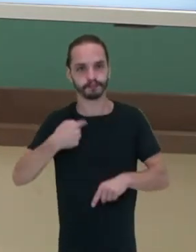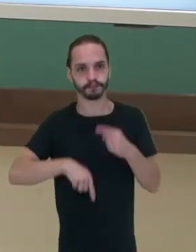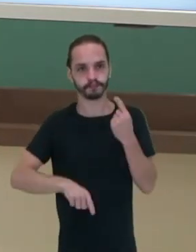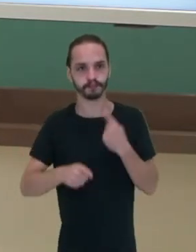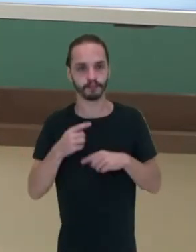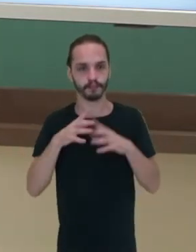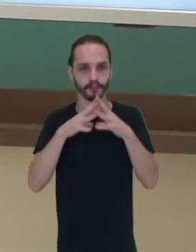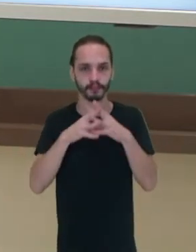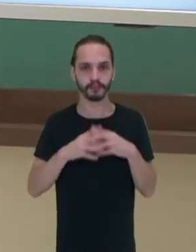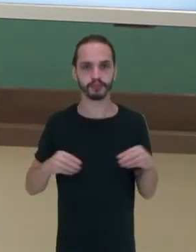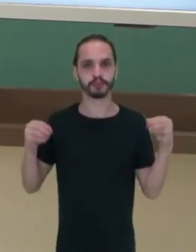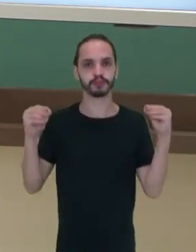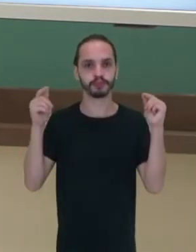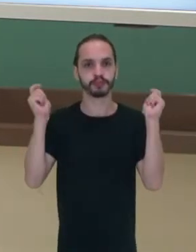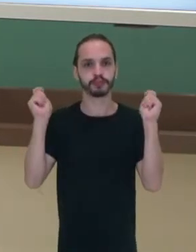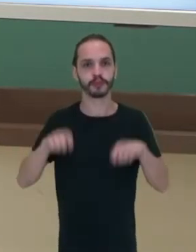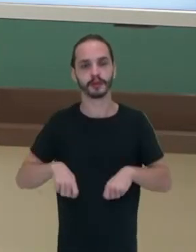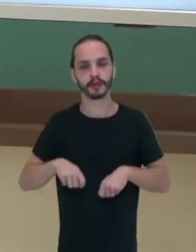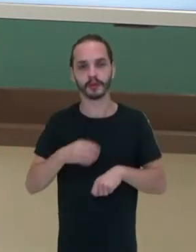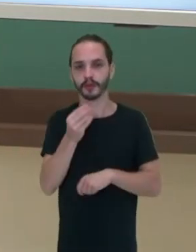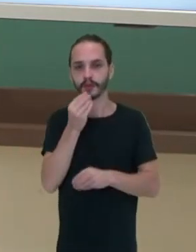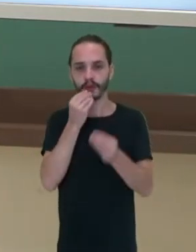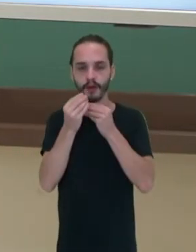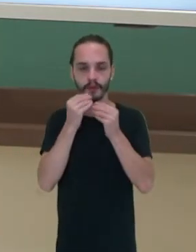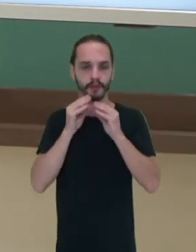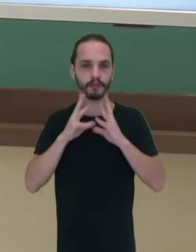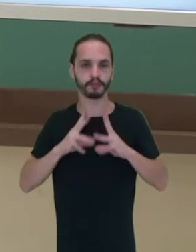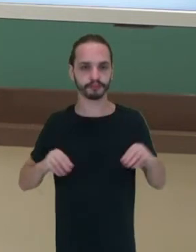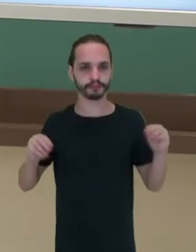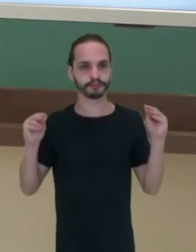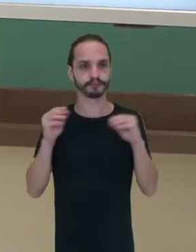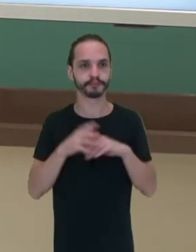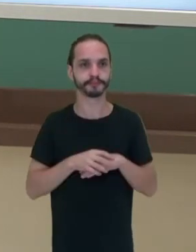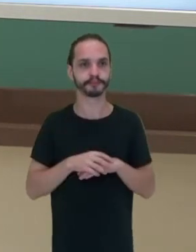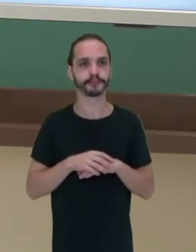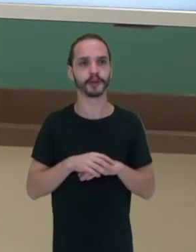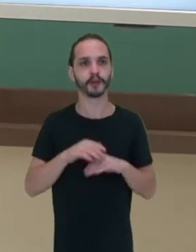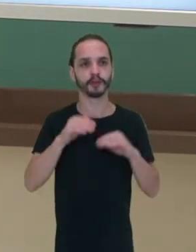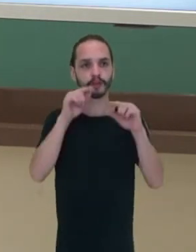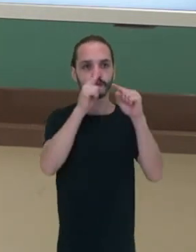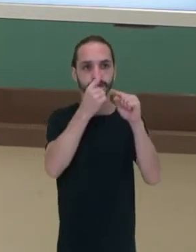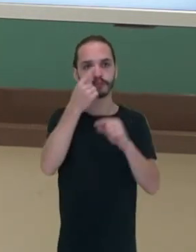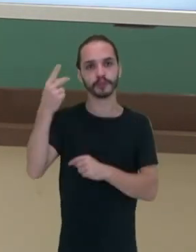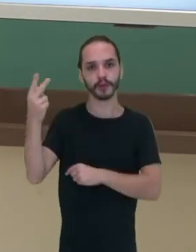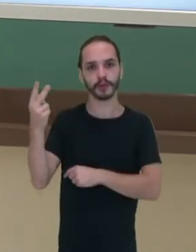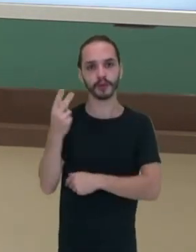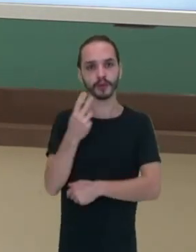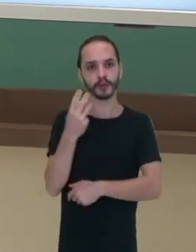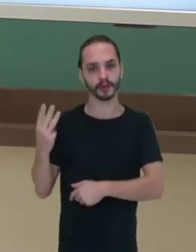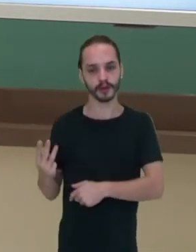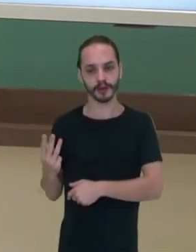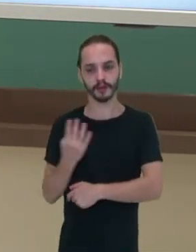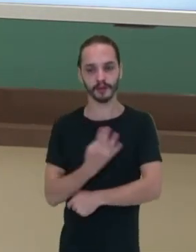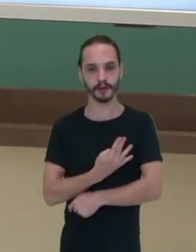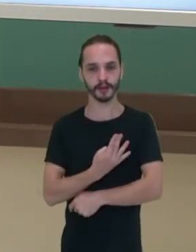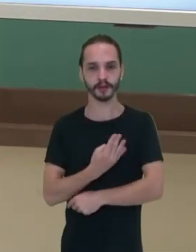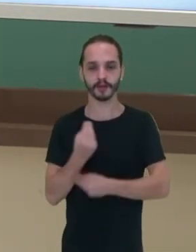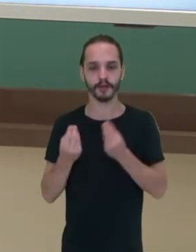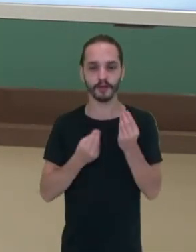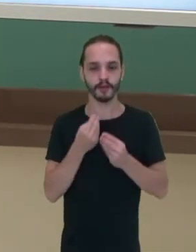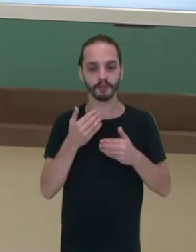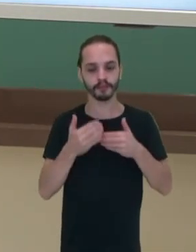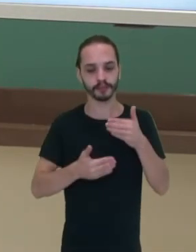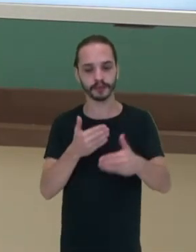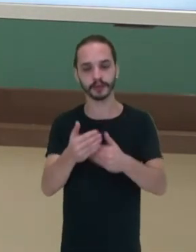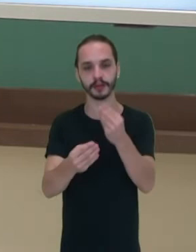vacúolos digestivos, ok? Então nós temos aqui um processo bonitinho mostrando então como que se dá então a